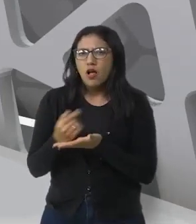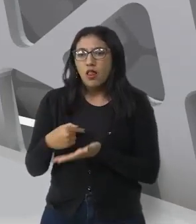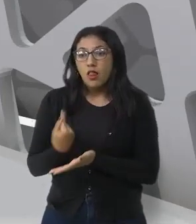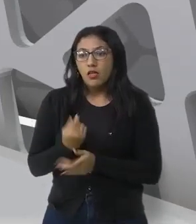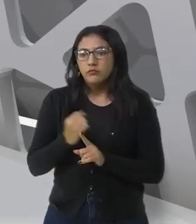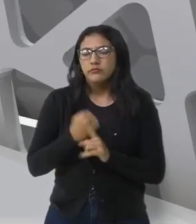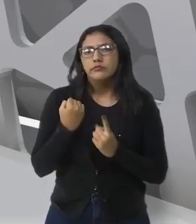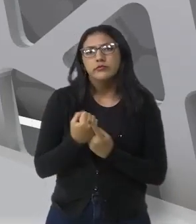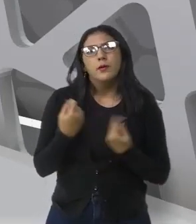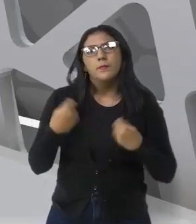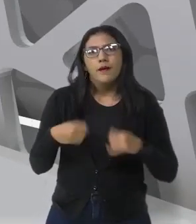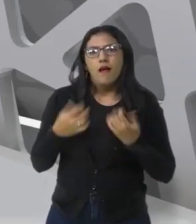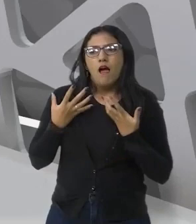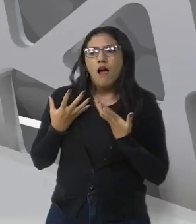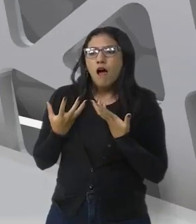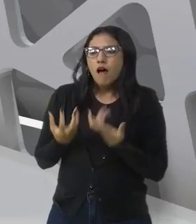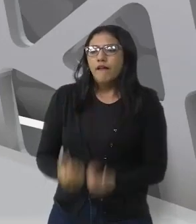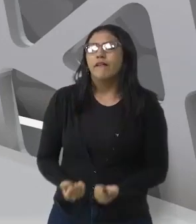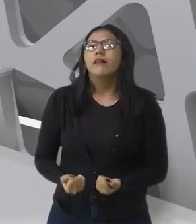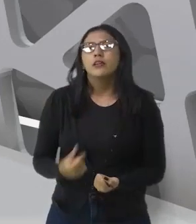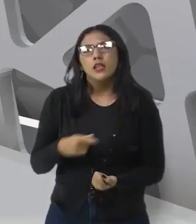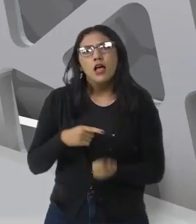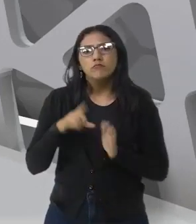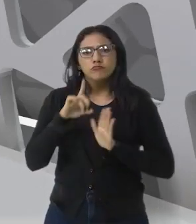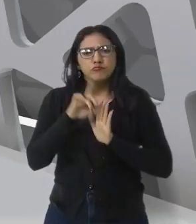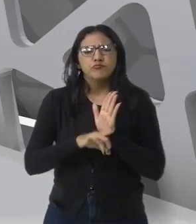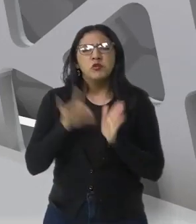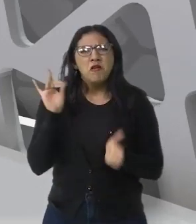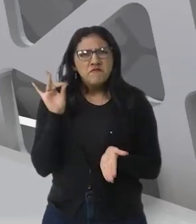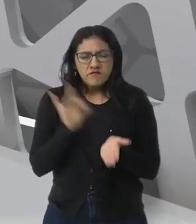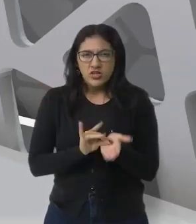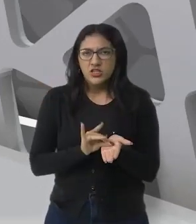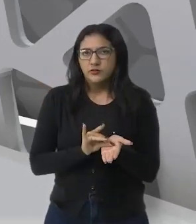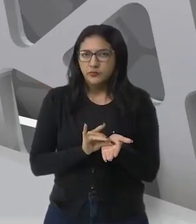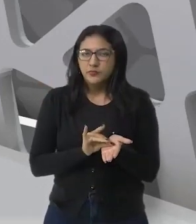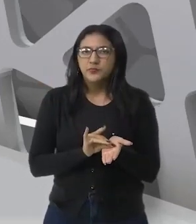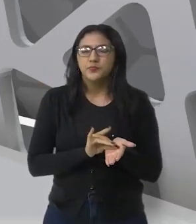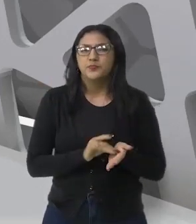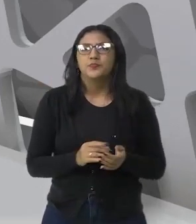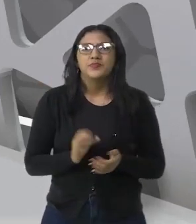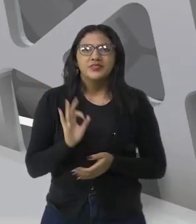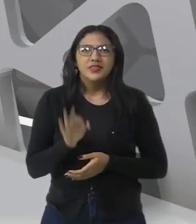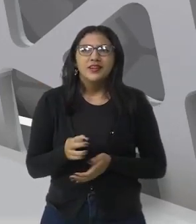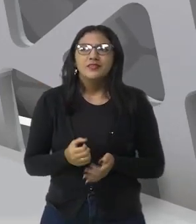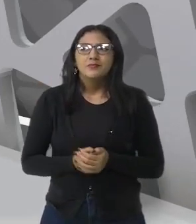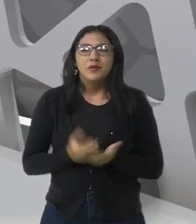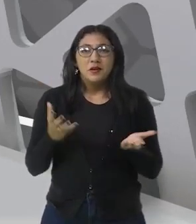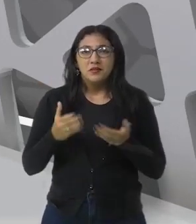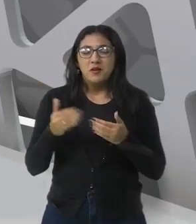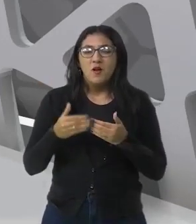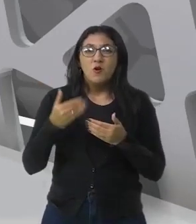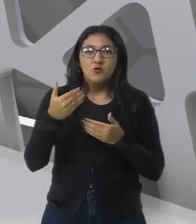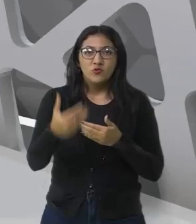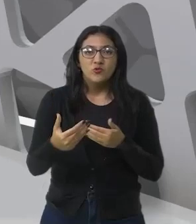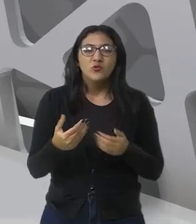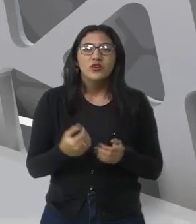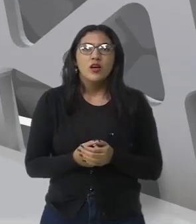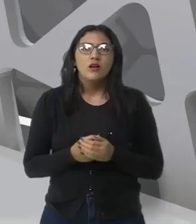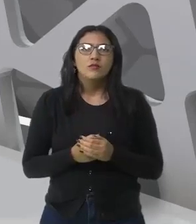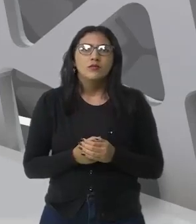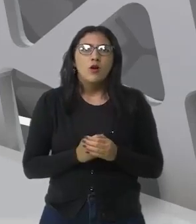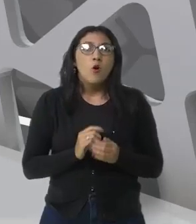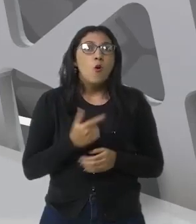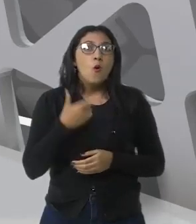ainda pela nossa sociedade e ter de fato e direito os seus direitos garantidos. Certo? Vamos continuar agora com